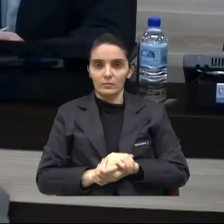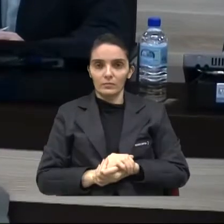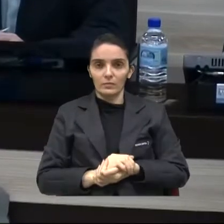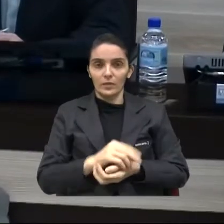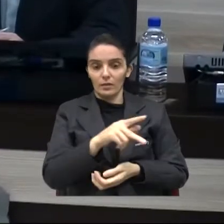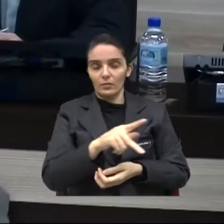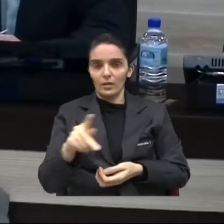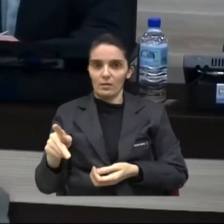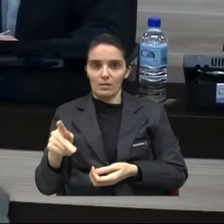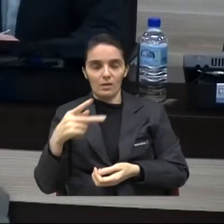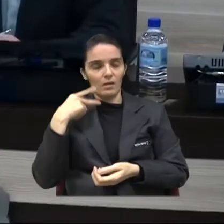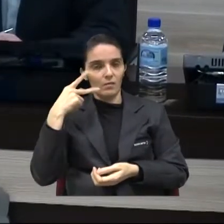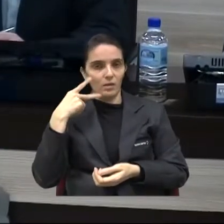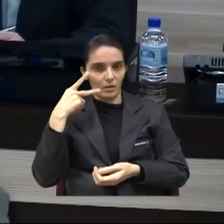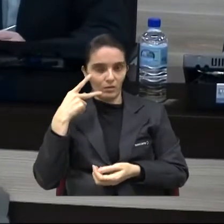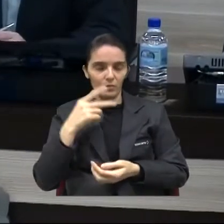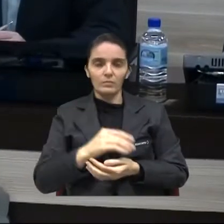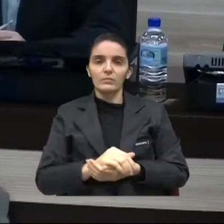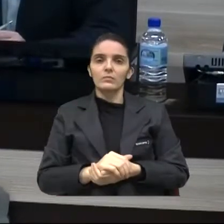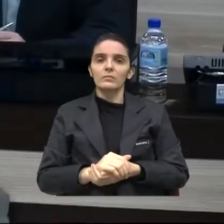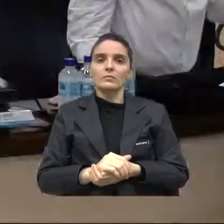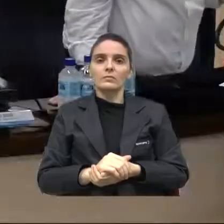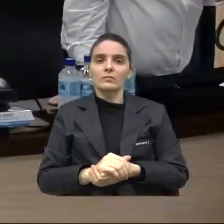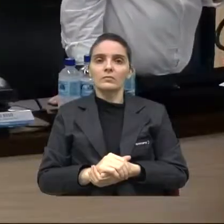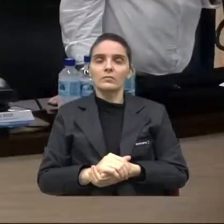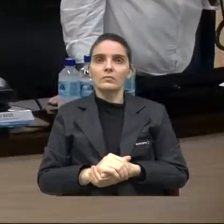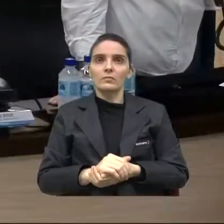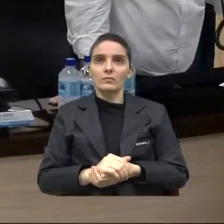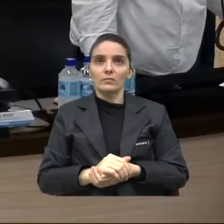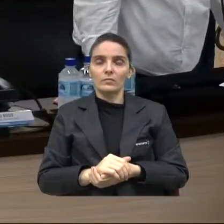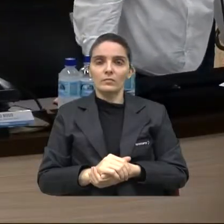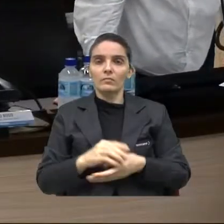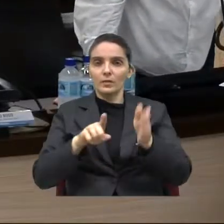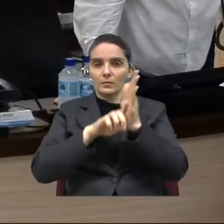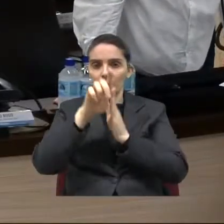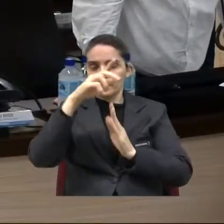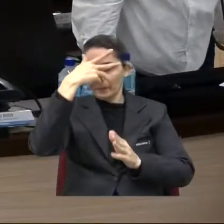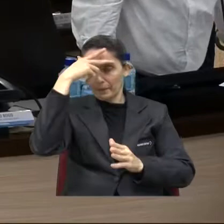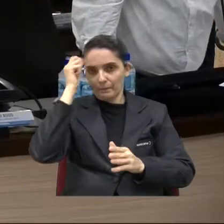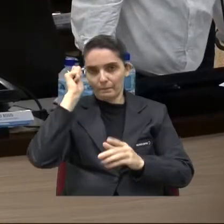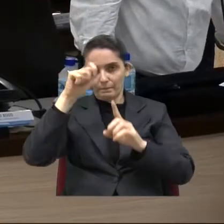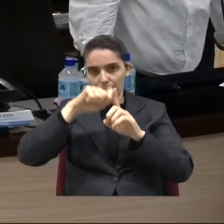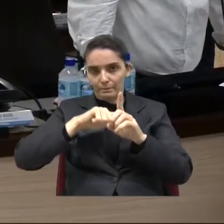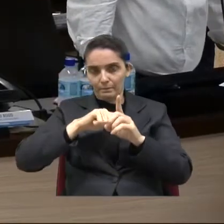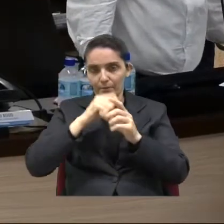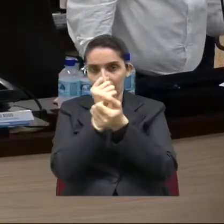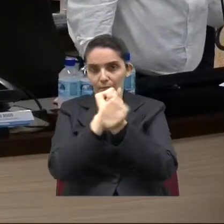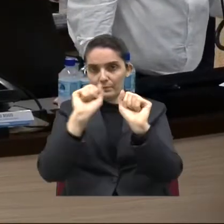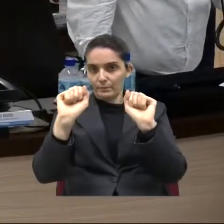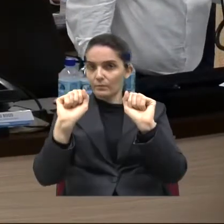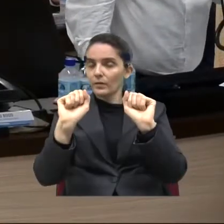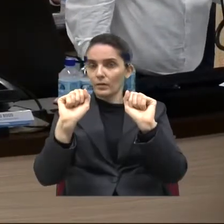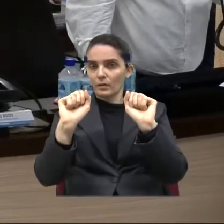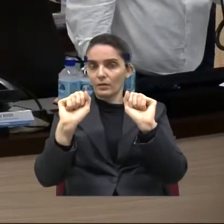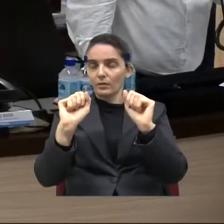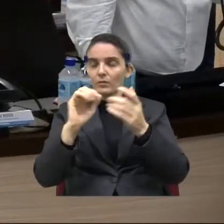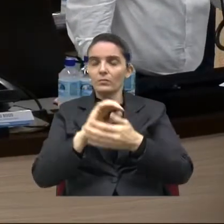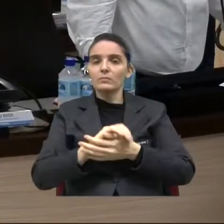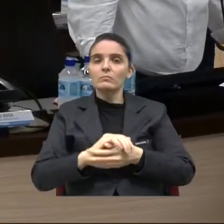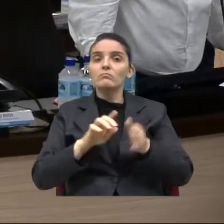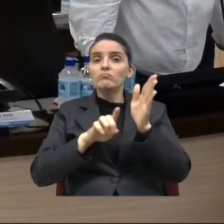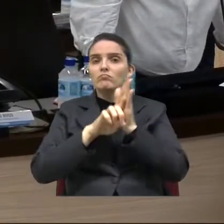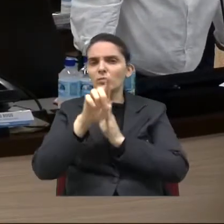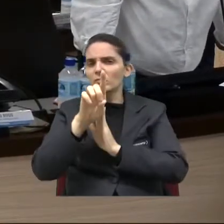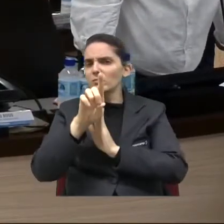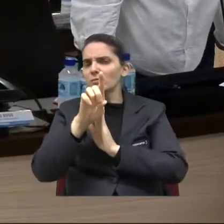Nobre presidente, nobres pares, nós fizemos um requerimento no mês de maio desse ano,